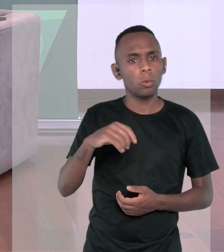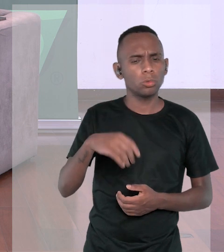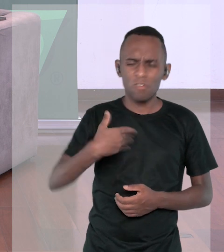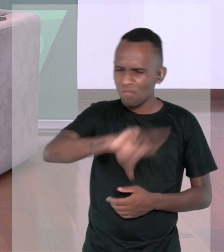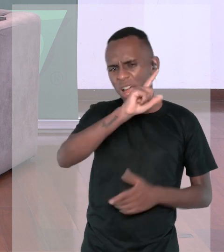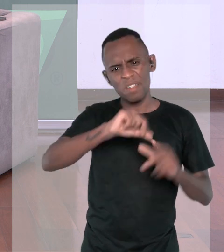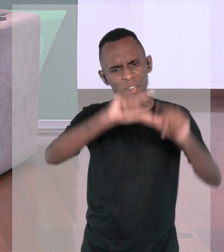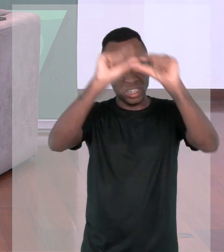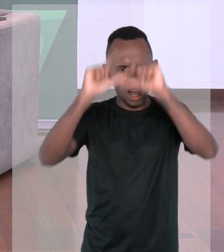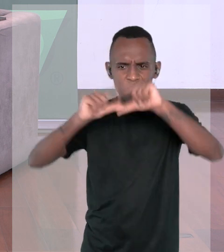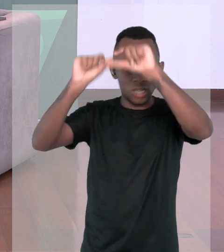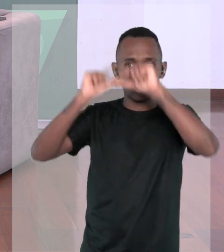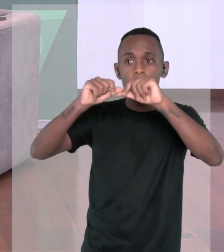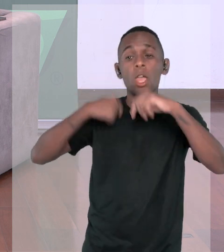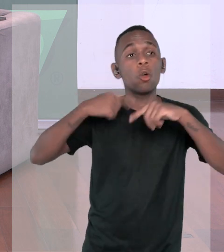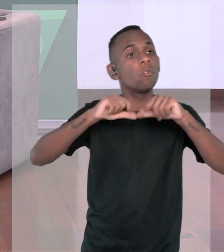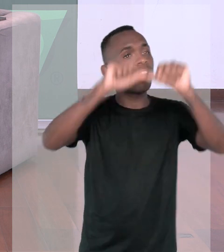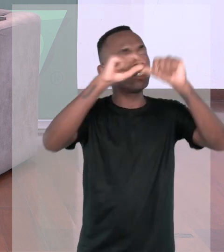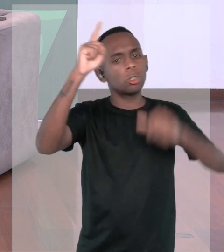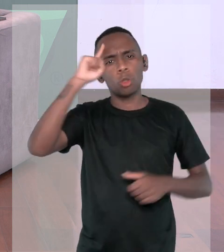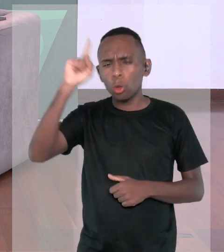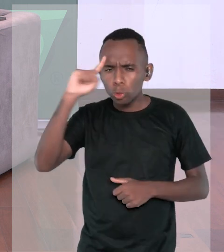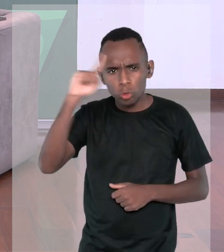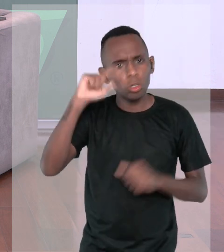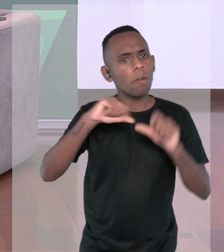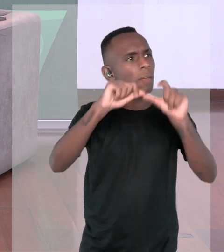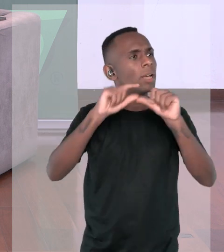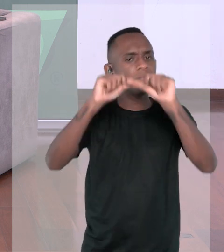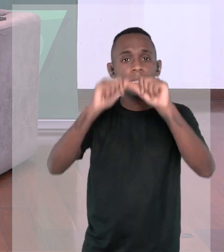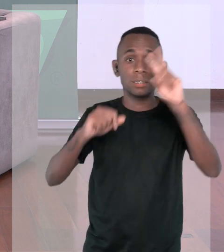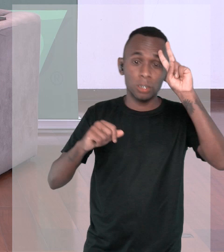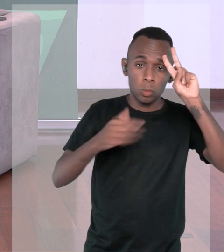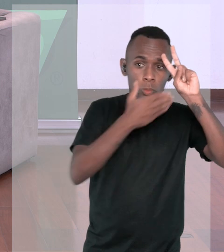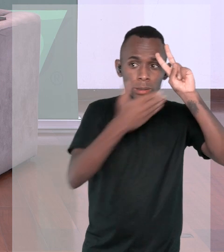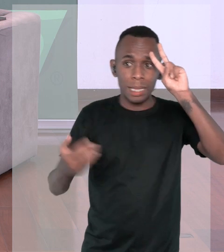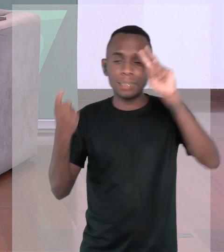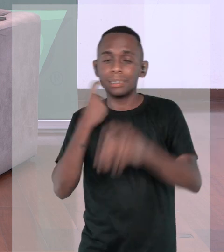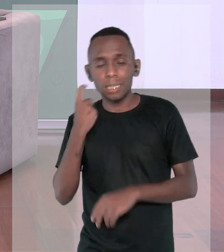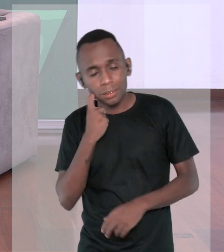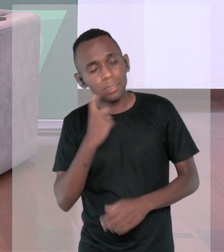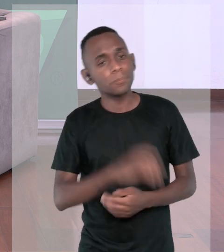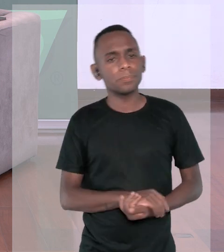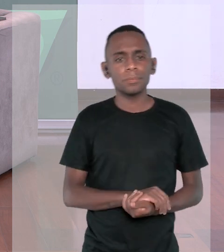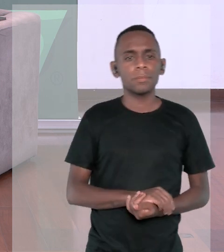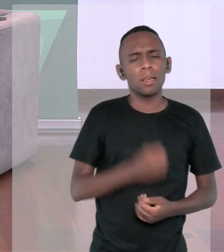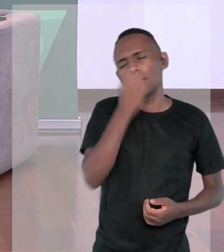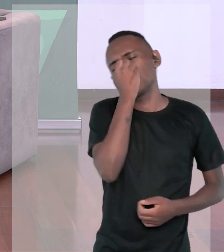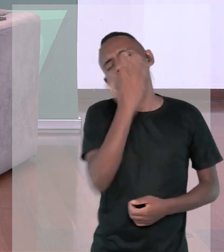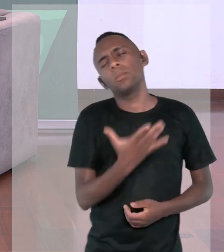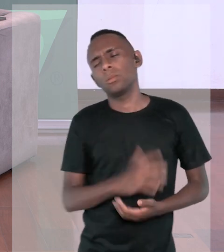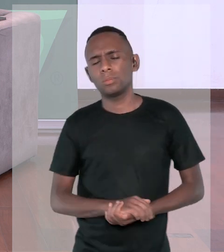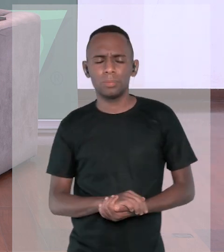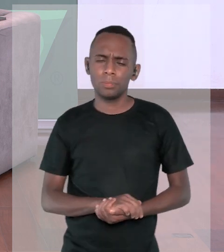viajar, vai. Eu viajava todos os dias, de segunda a sexta. Era bom